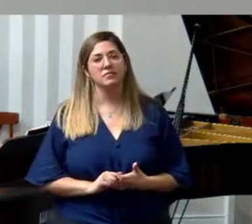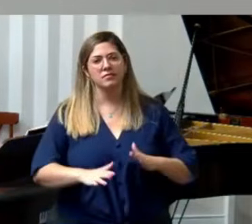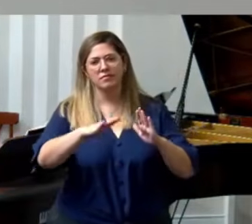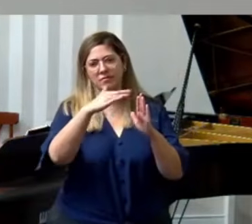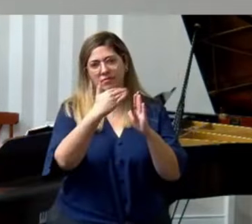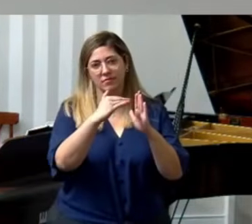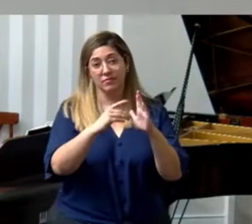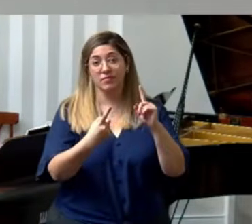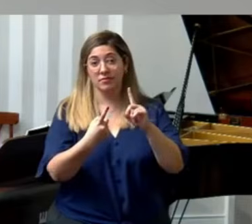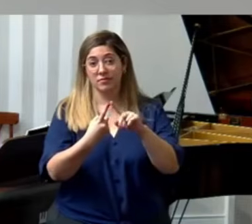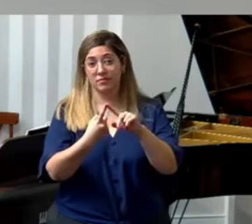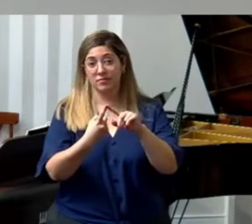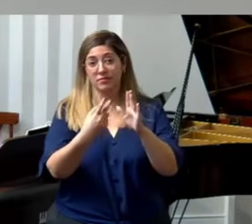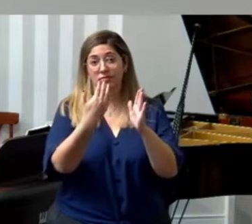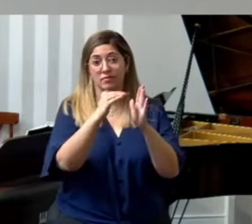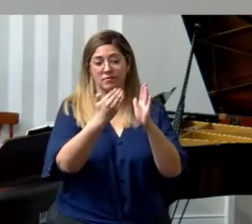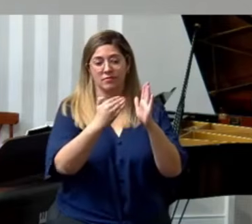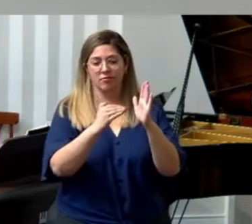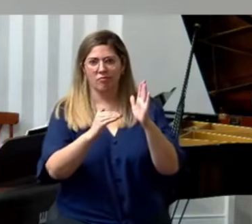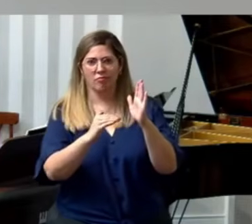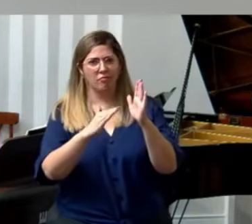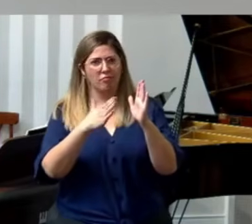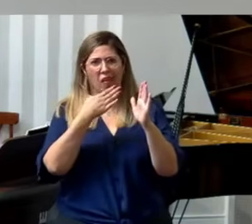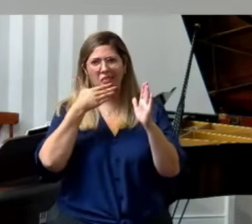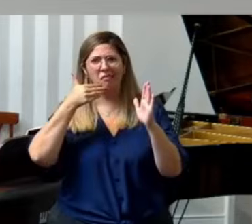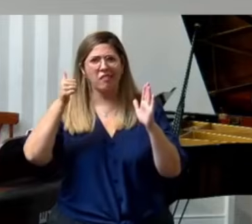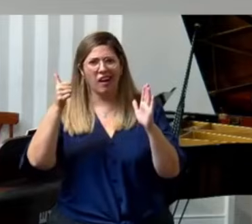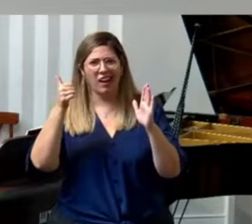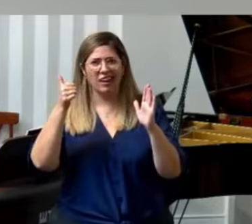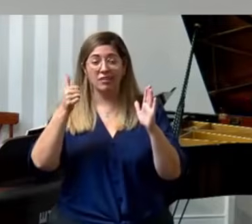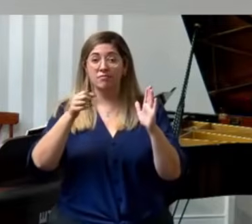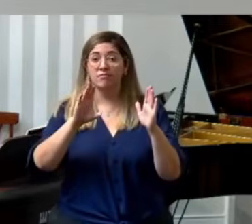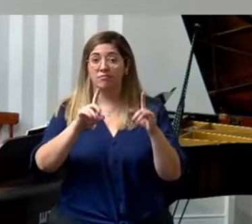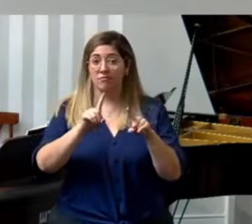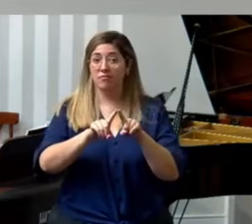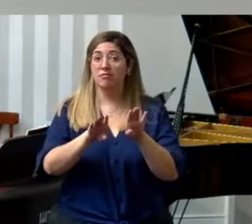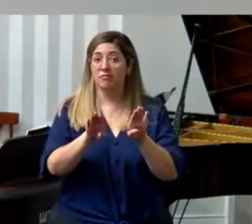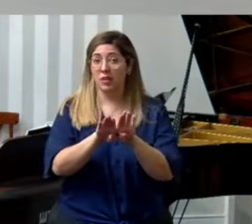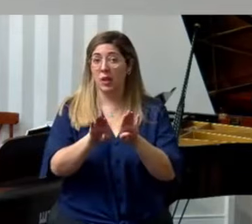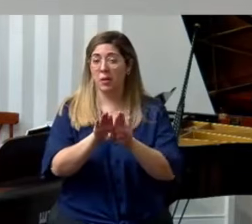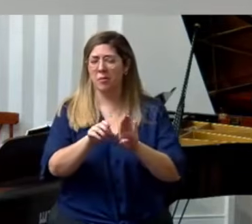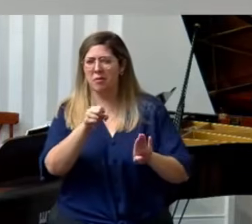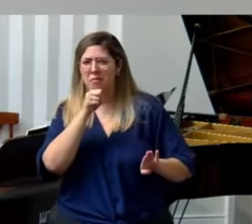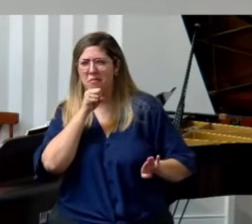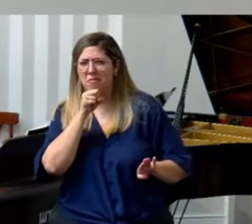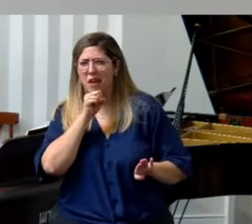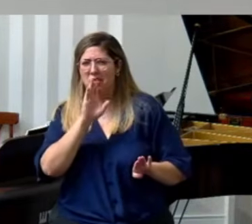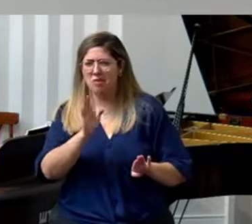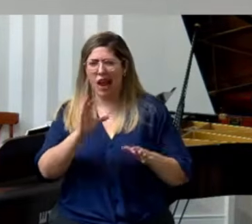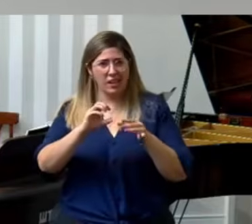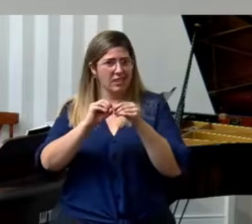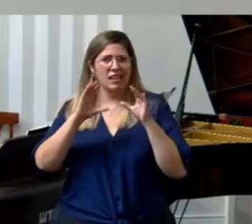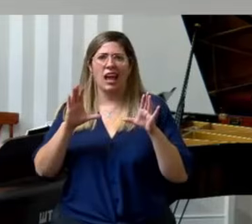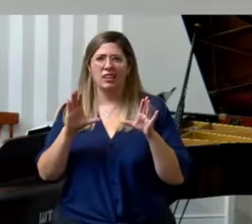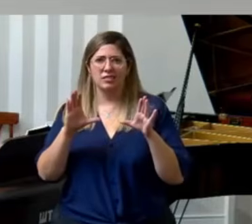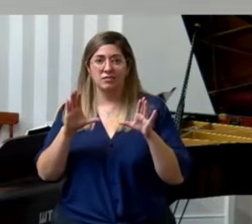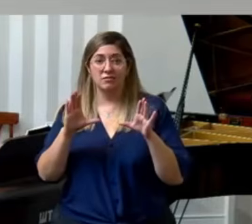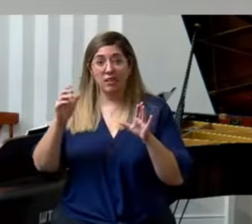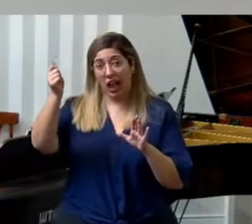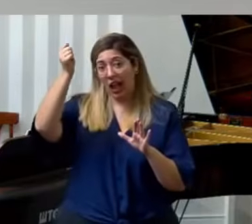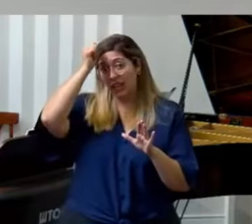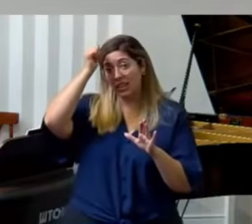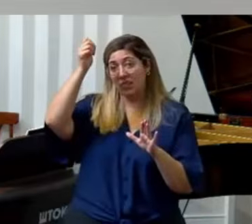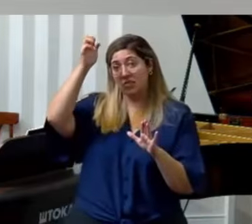já criado. Adão e Eva são o primeiro casal expulso do jardim, a primeira lâmpada colocada numa terra amaldiçoada, em meio